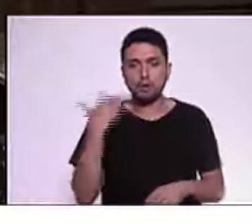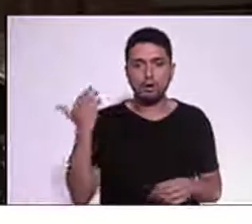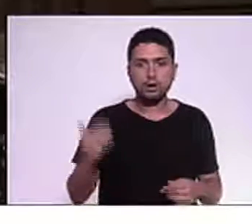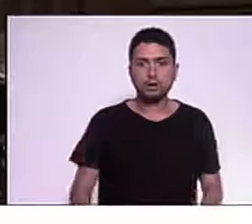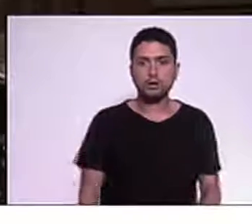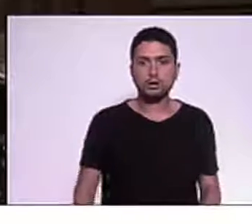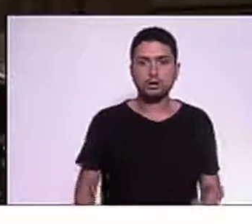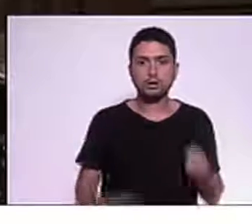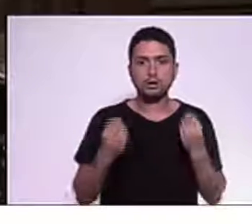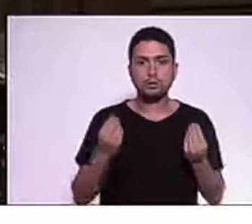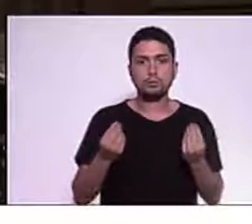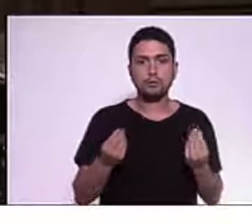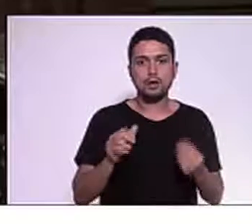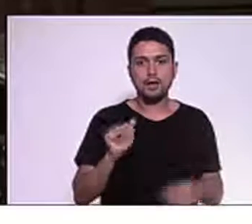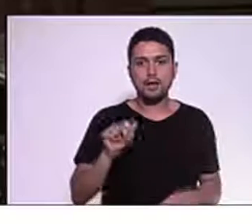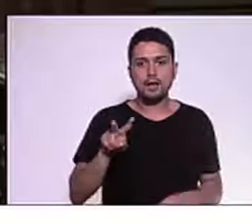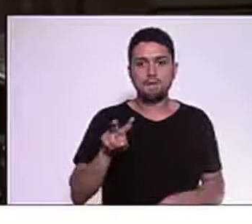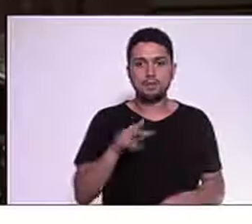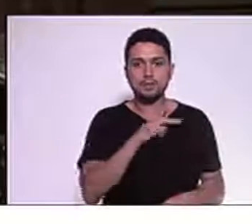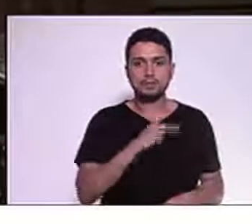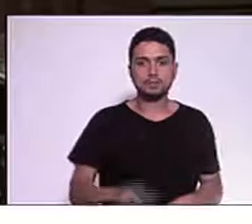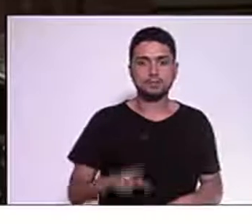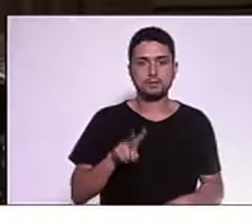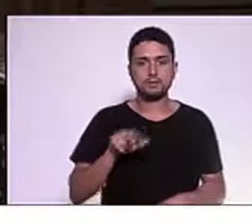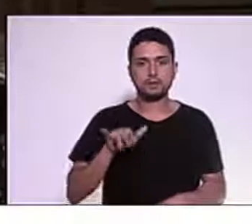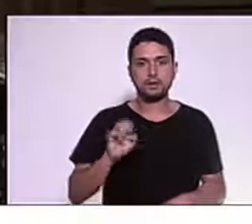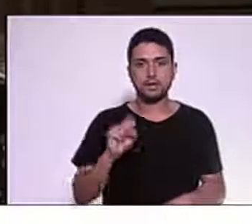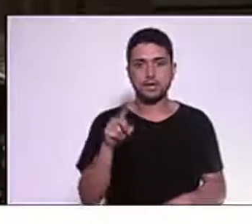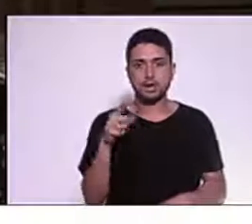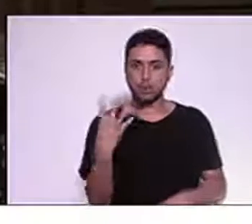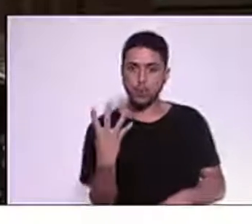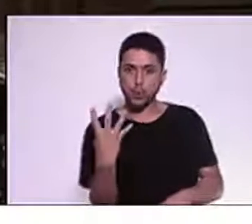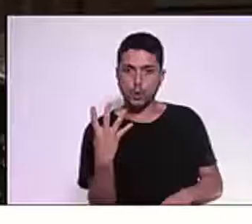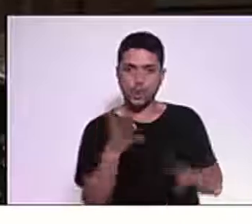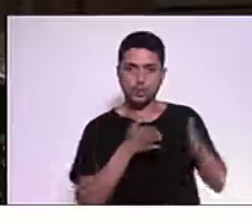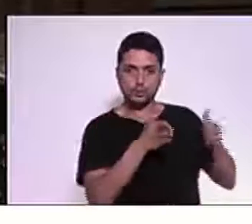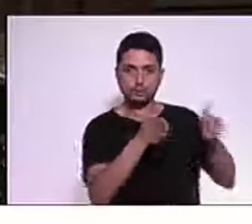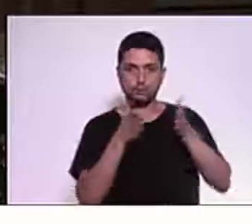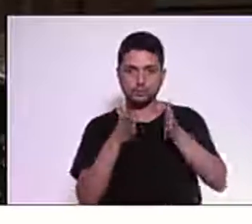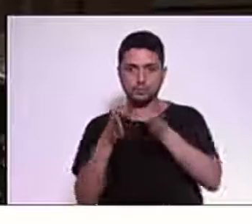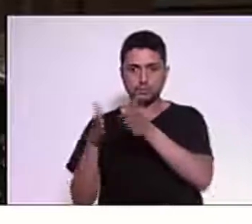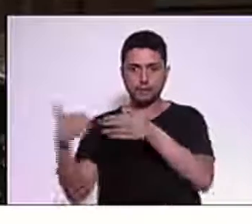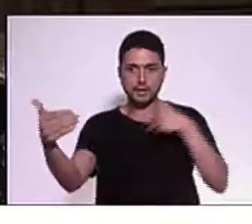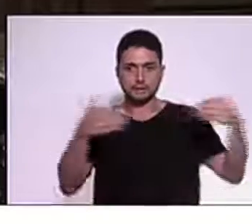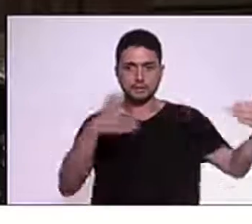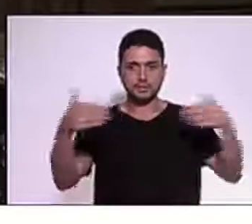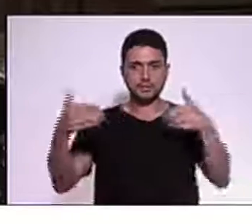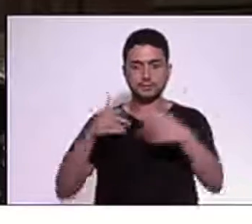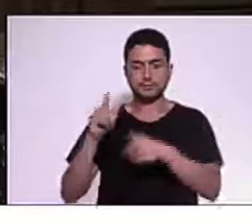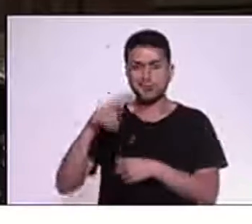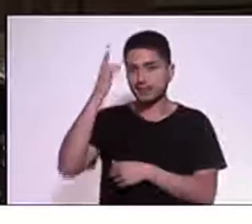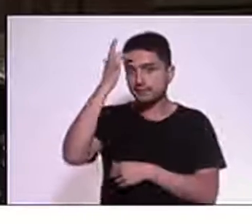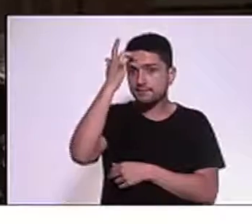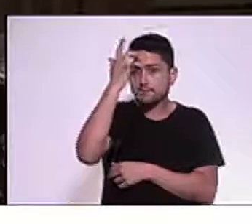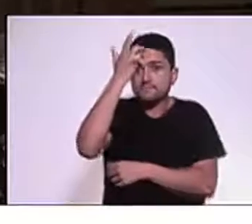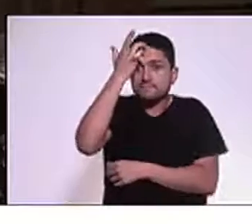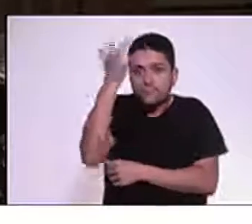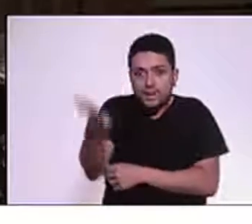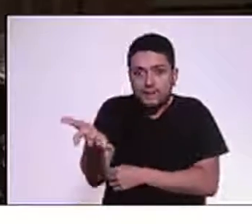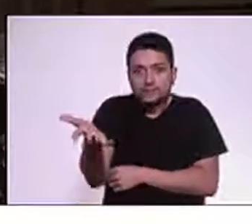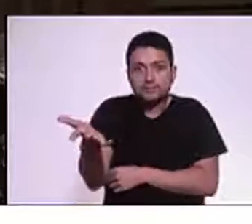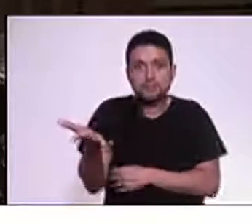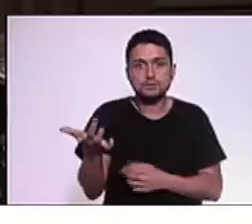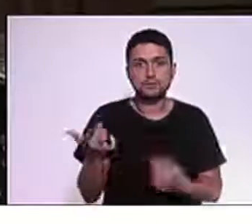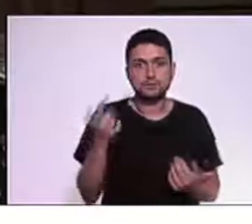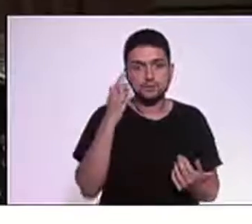Presidente Vargas é composta de 4 vias de acesso. Era muito fácil fazer o